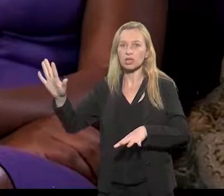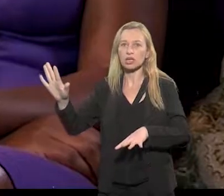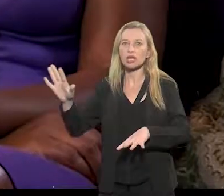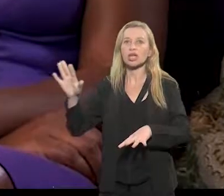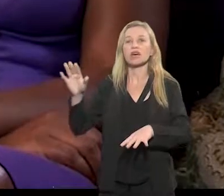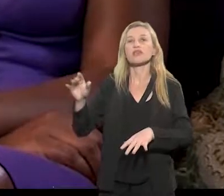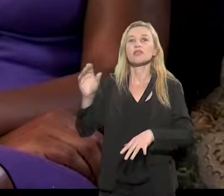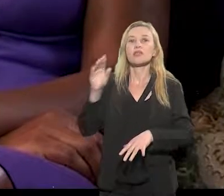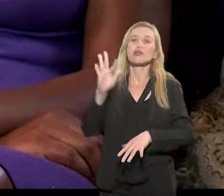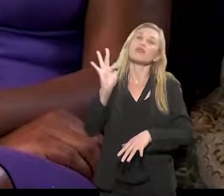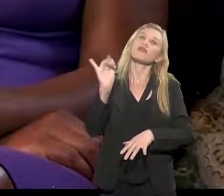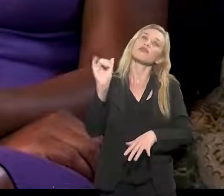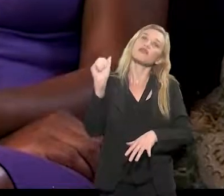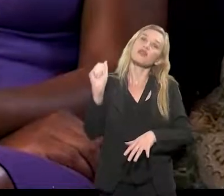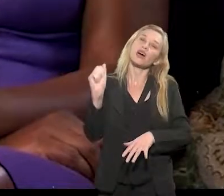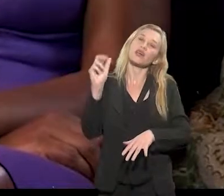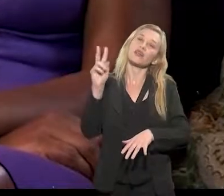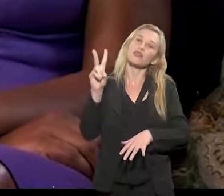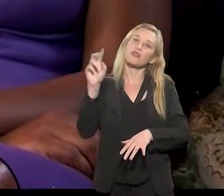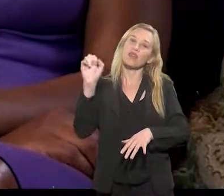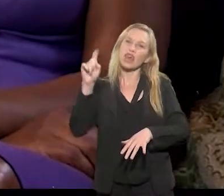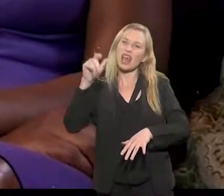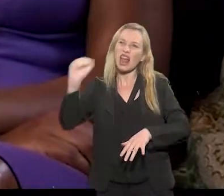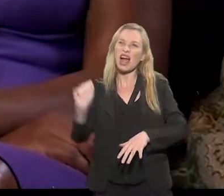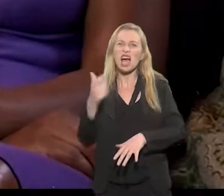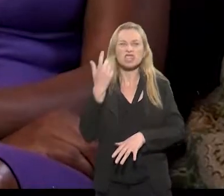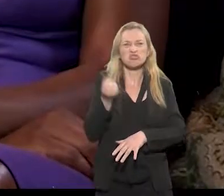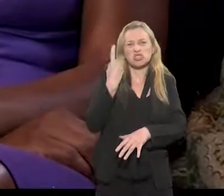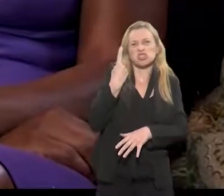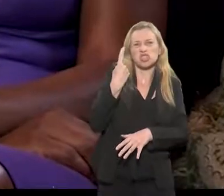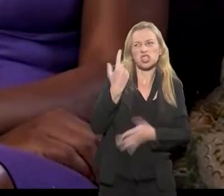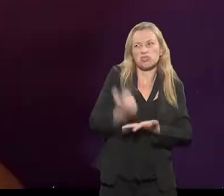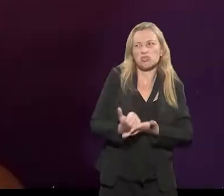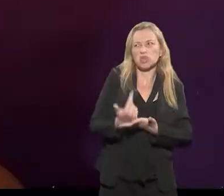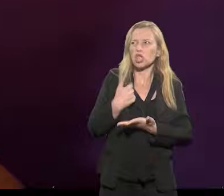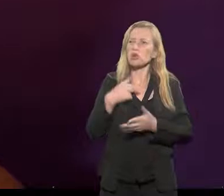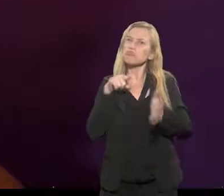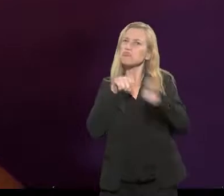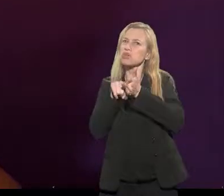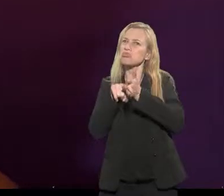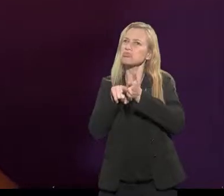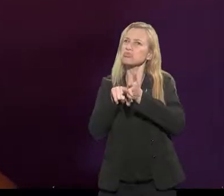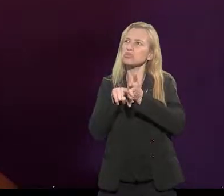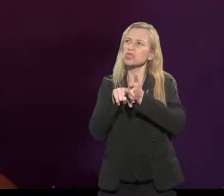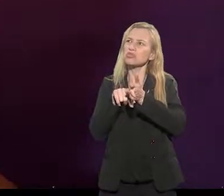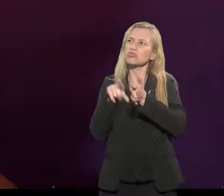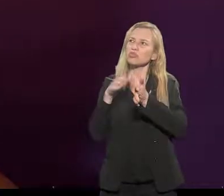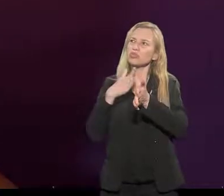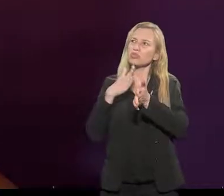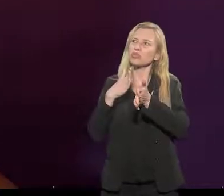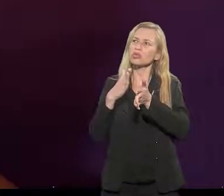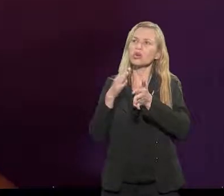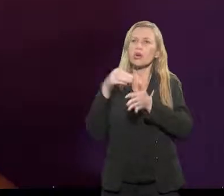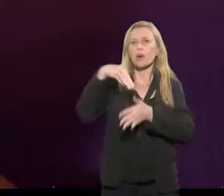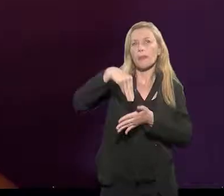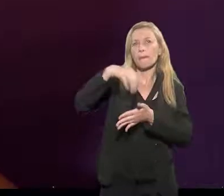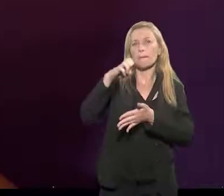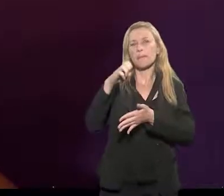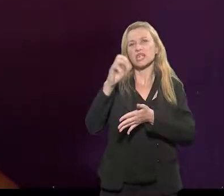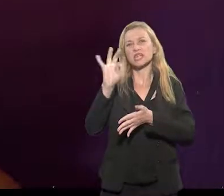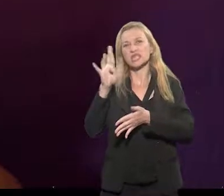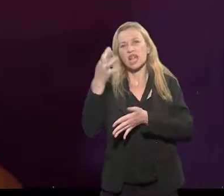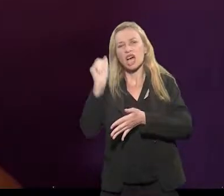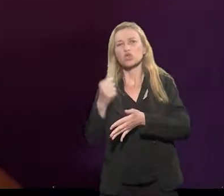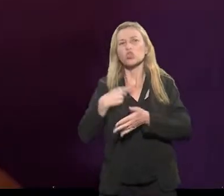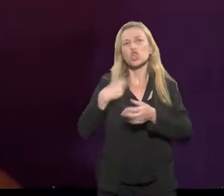se referindo como favela. Eu cresci um pouco com achando isso estranho, né? E eu levei essa pergunta para o